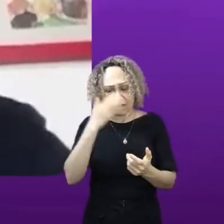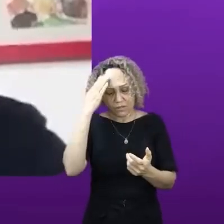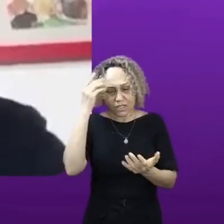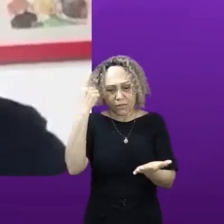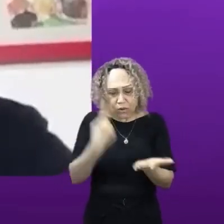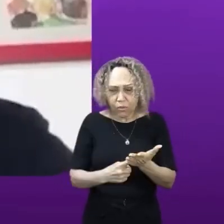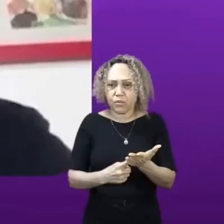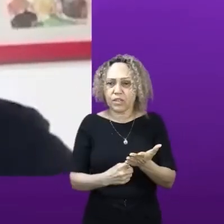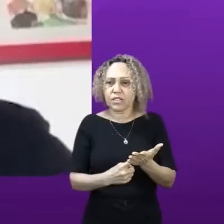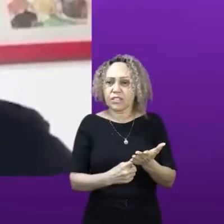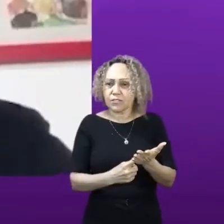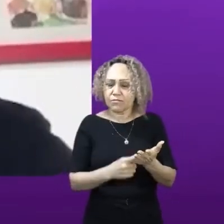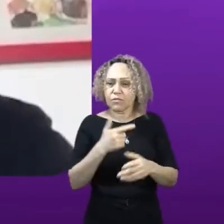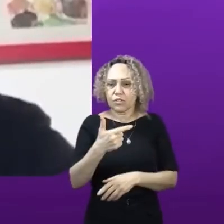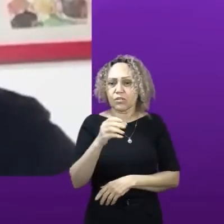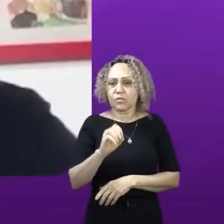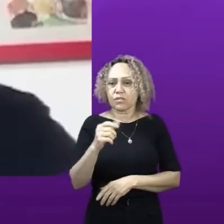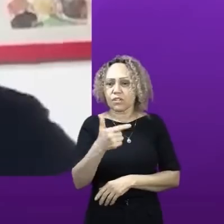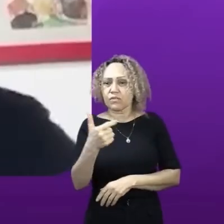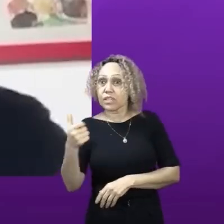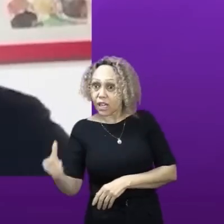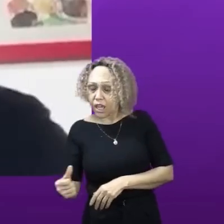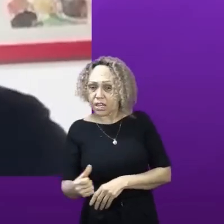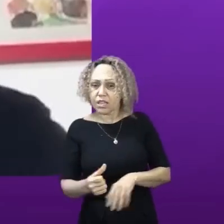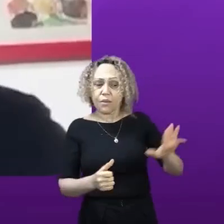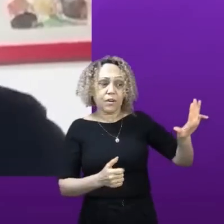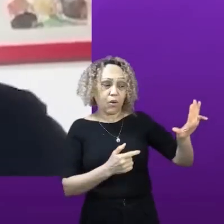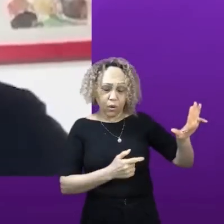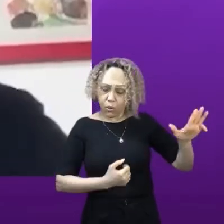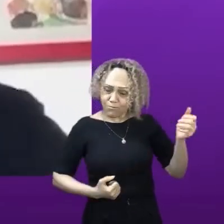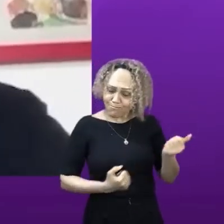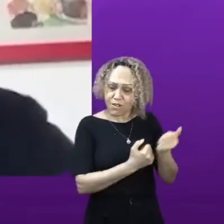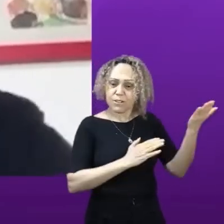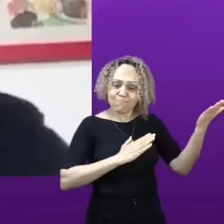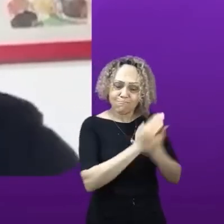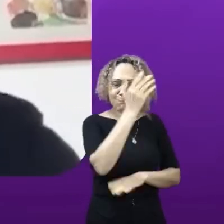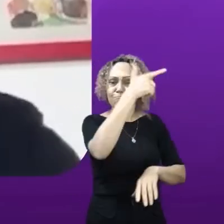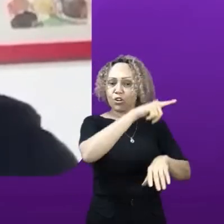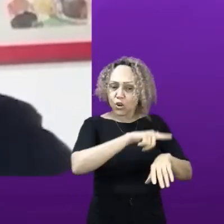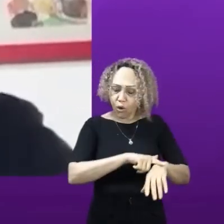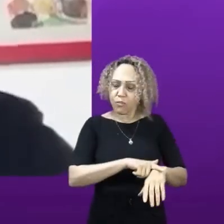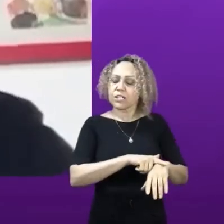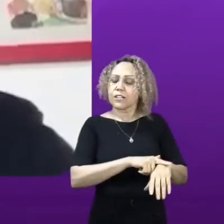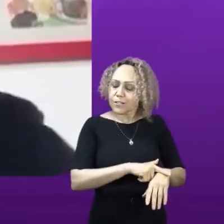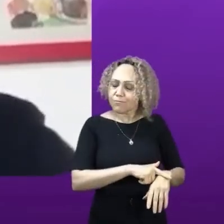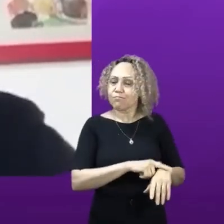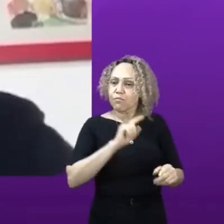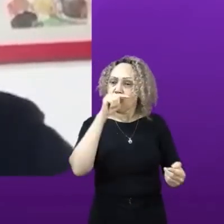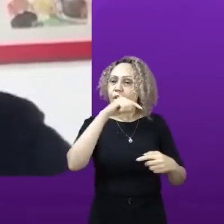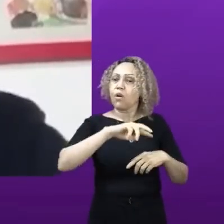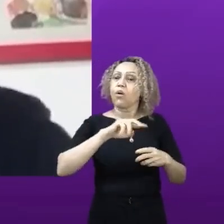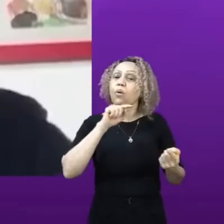que é reeleger o nosso companheiro Lula, para que assim a gente consiga dar continuidade nesse projeto político de um